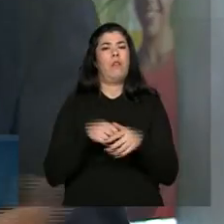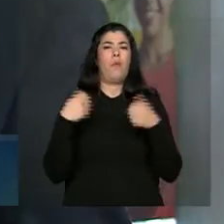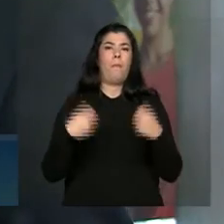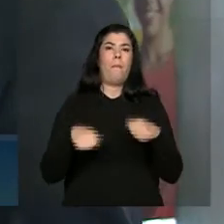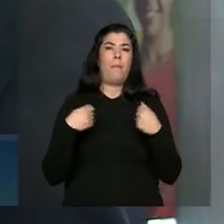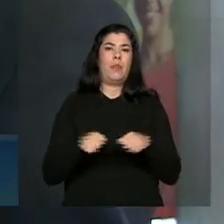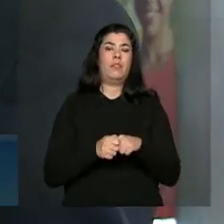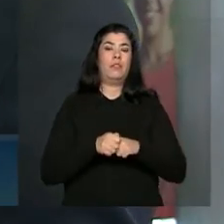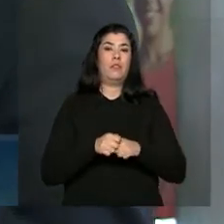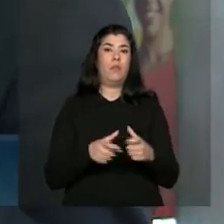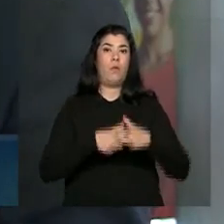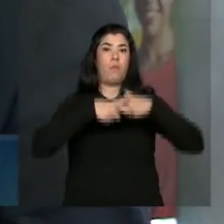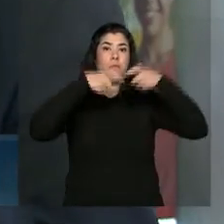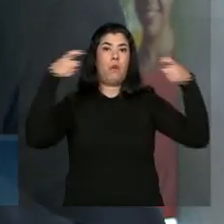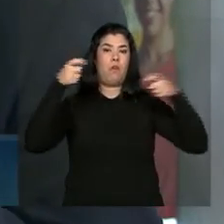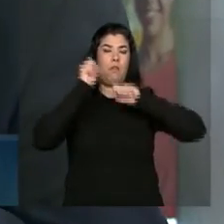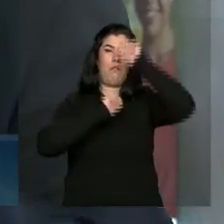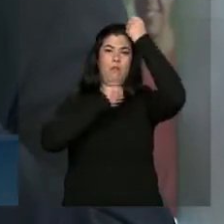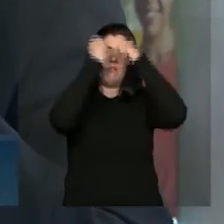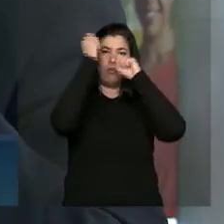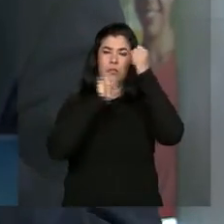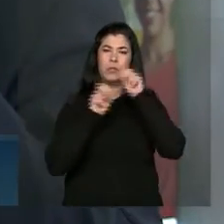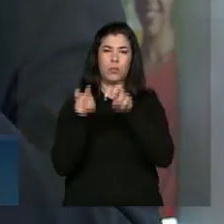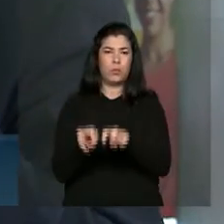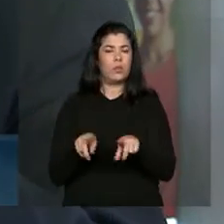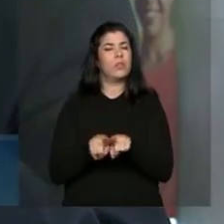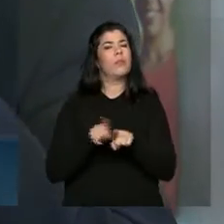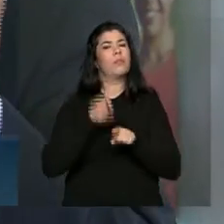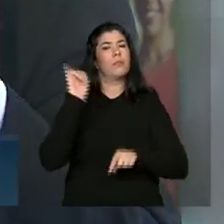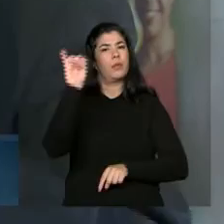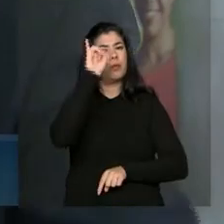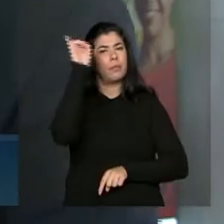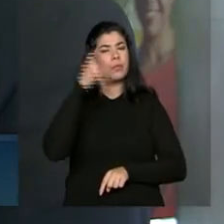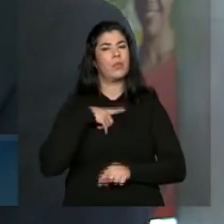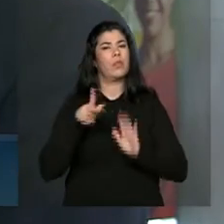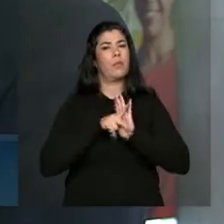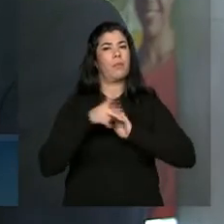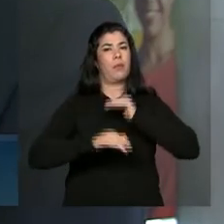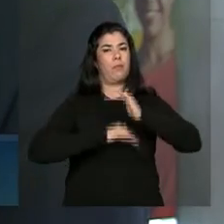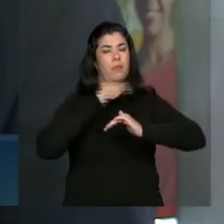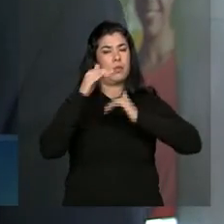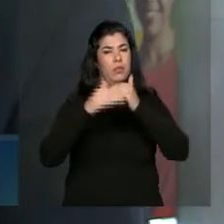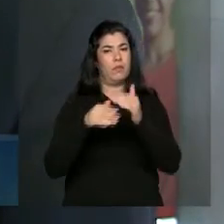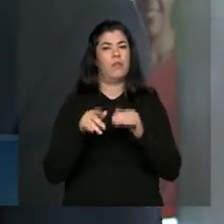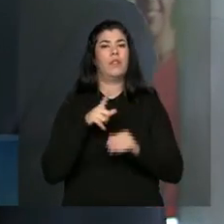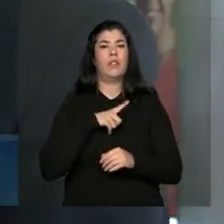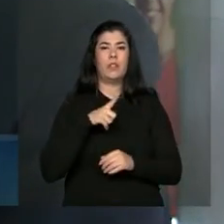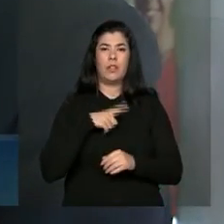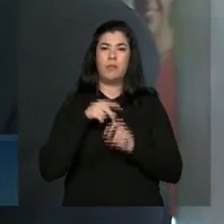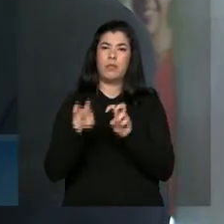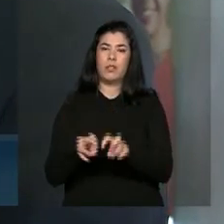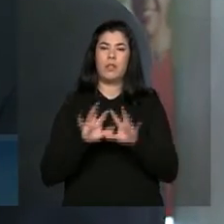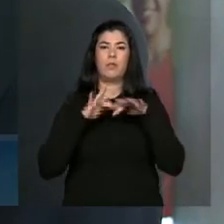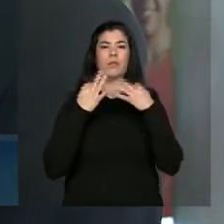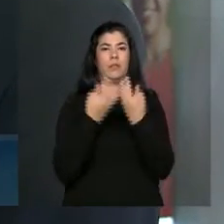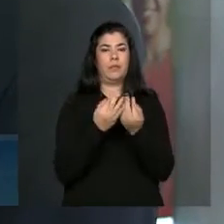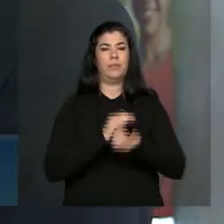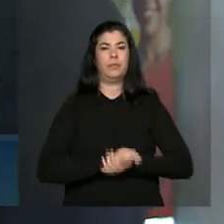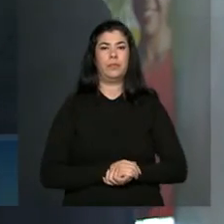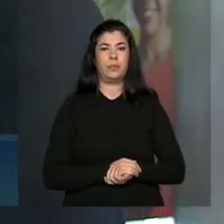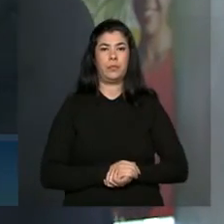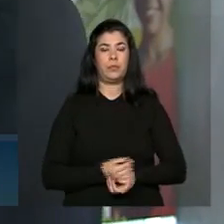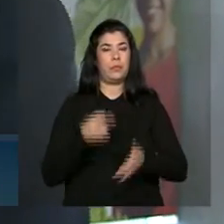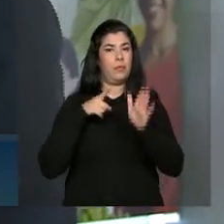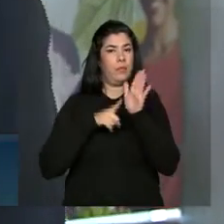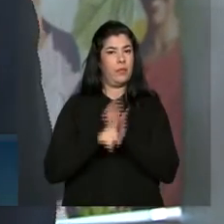grande agroindústria, são fatores importantíssimos para o desenvolvimento da agricultura familiar. E